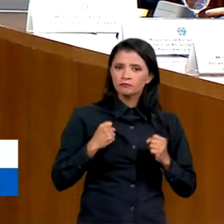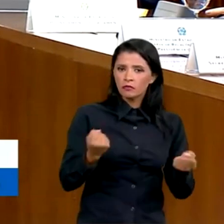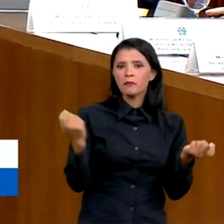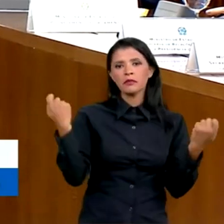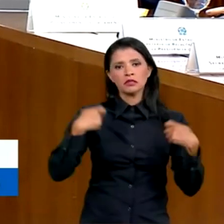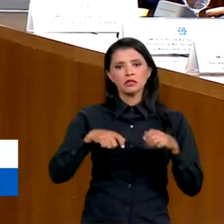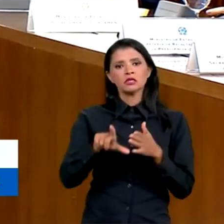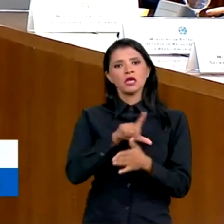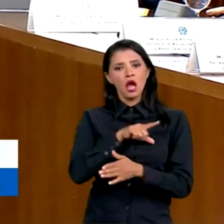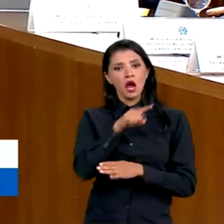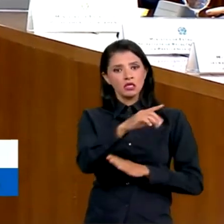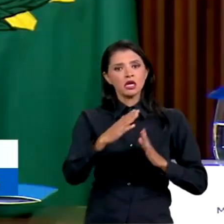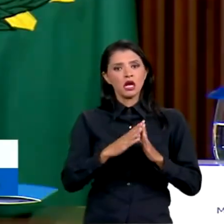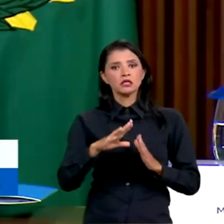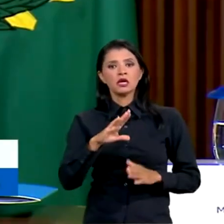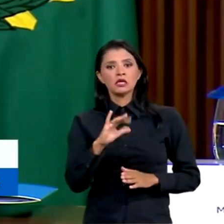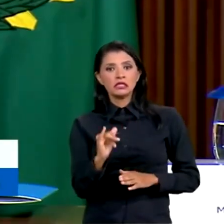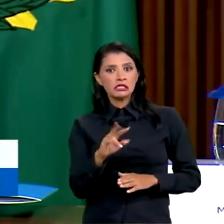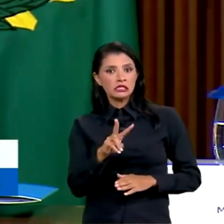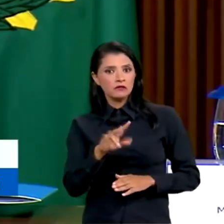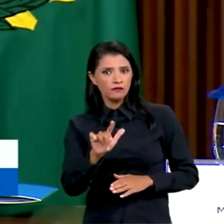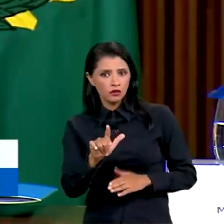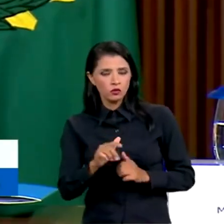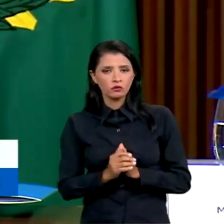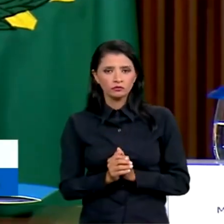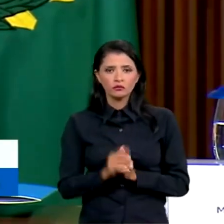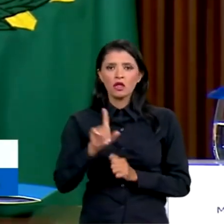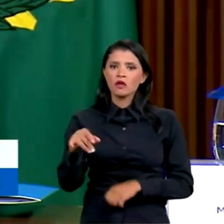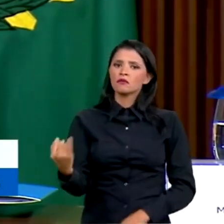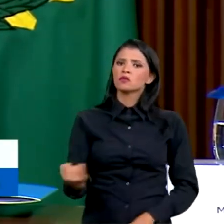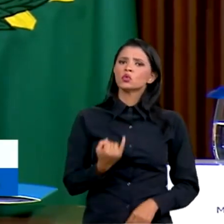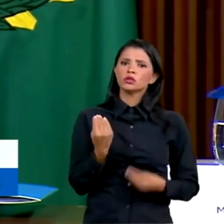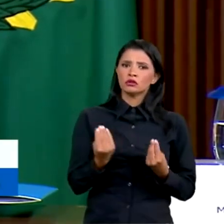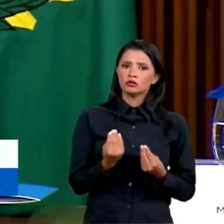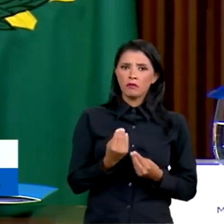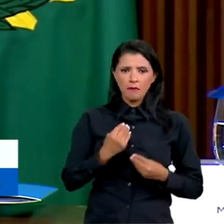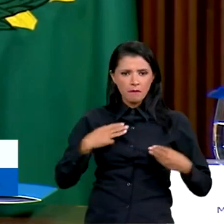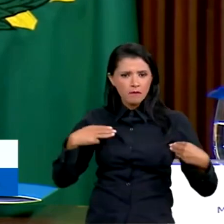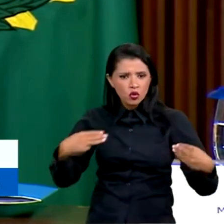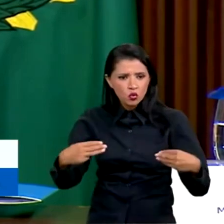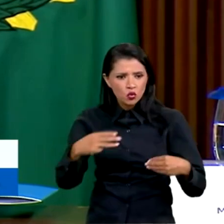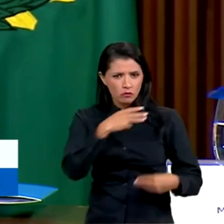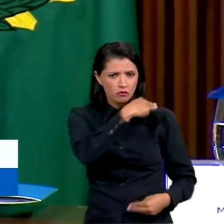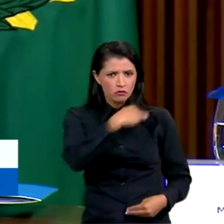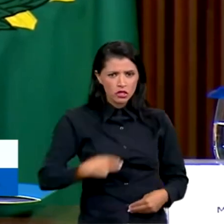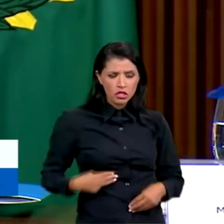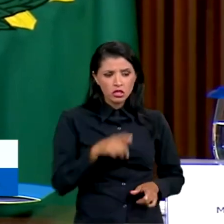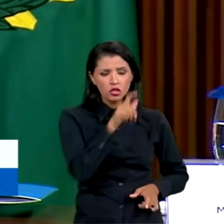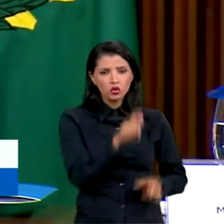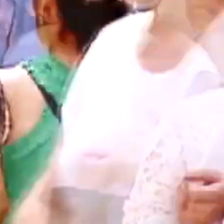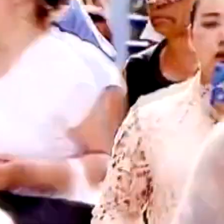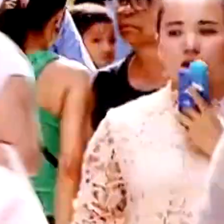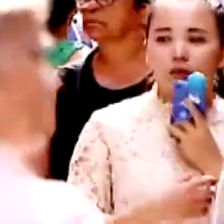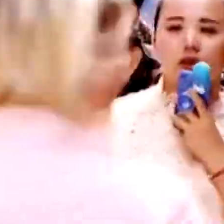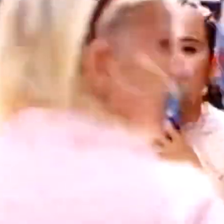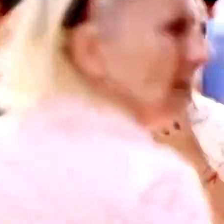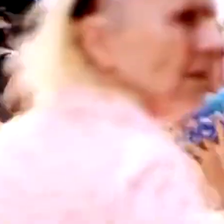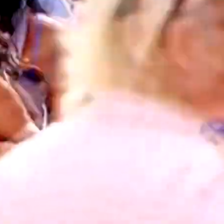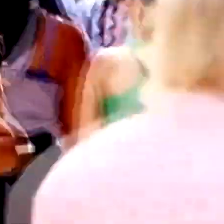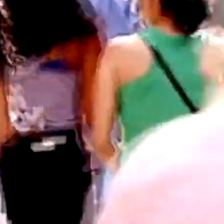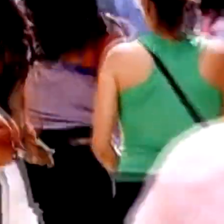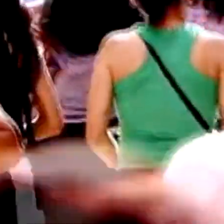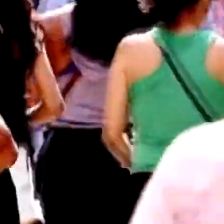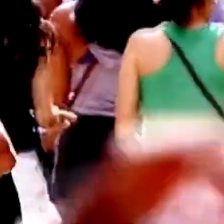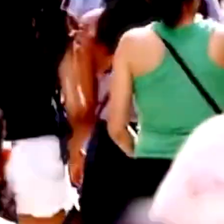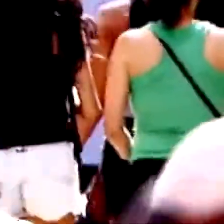decreto que estabelece a obrigatoriedade de igualdade salarial entre mulheres e homens o decreto